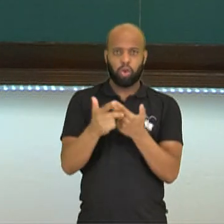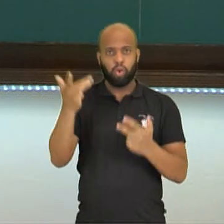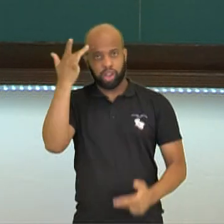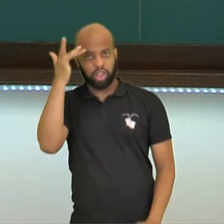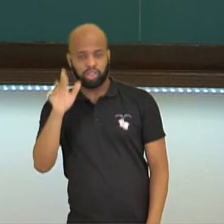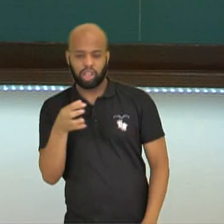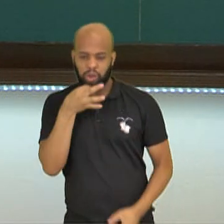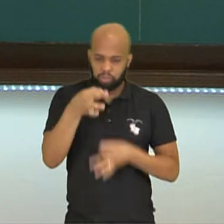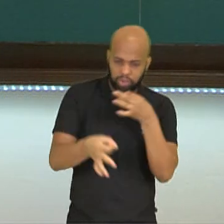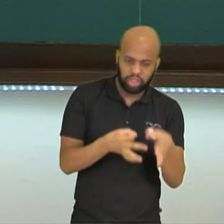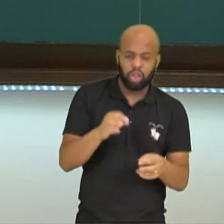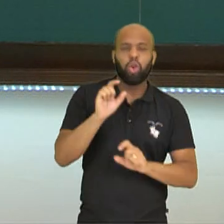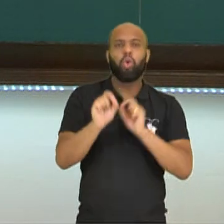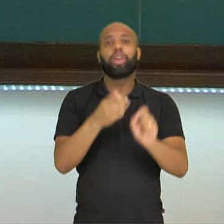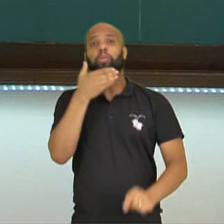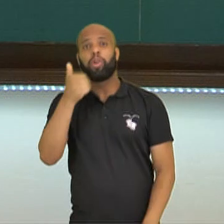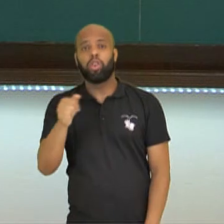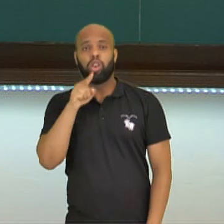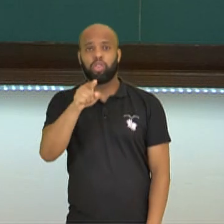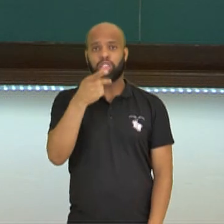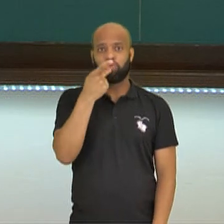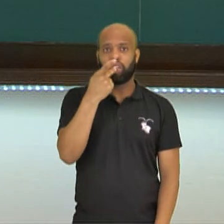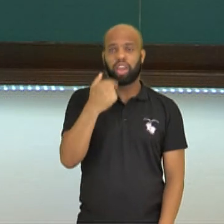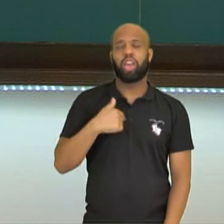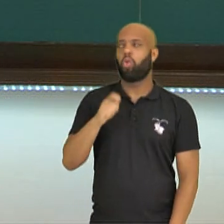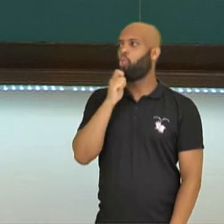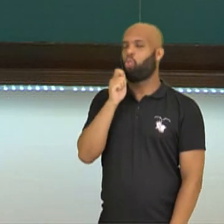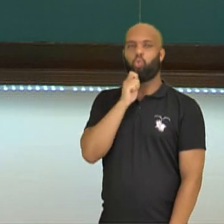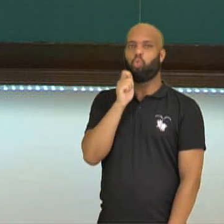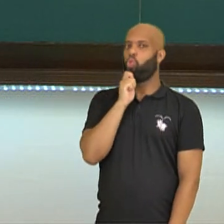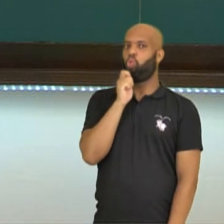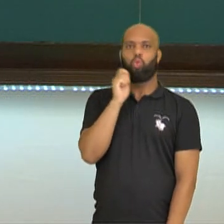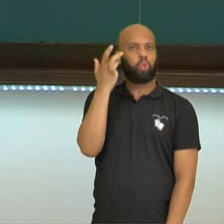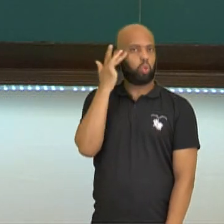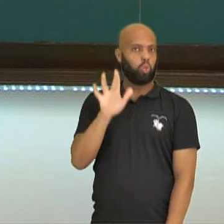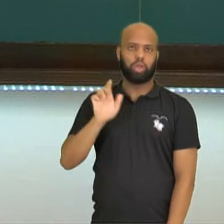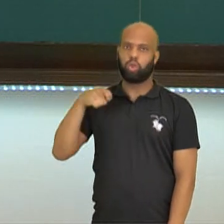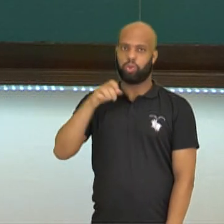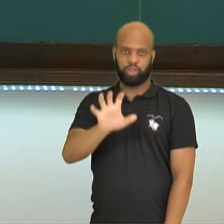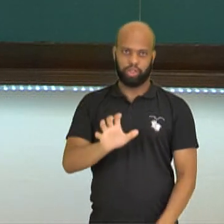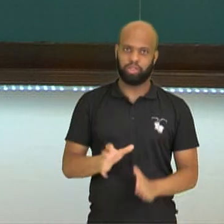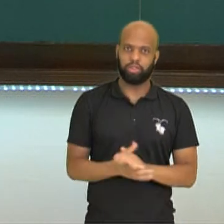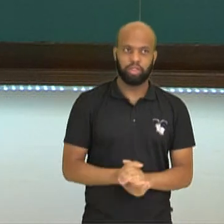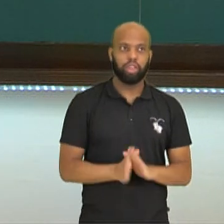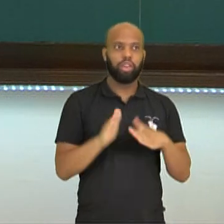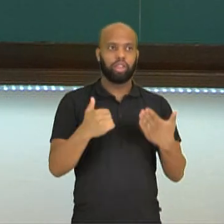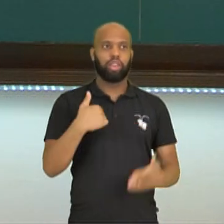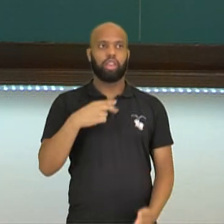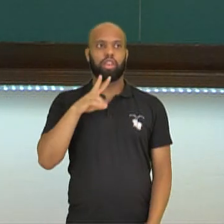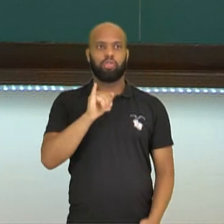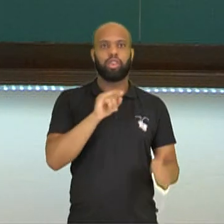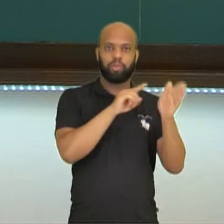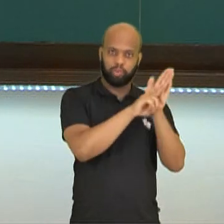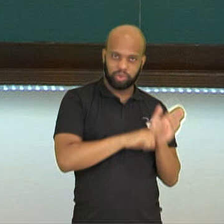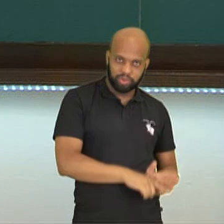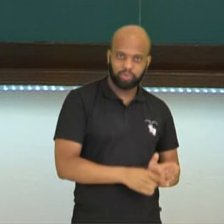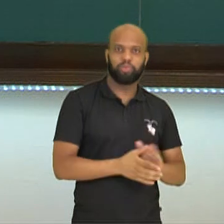a sua opinião, o ideal é que você diga: eu ainda não sei opinar sobre isso, vou